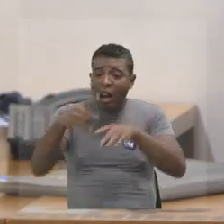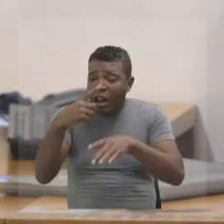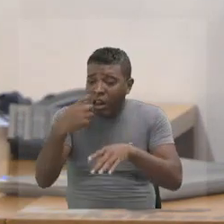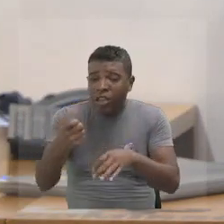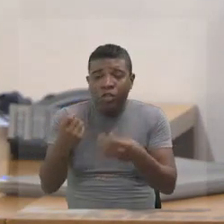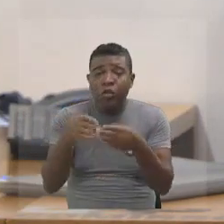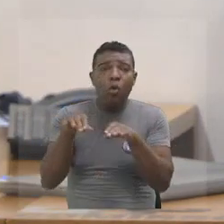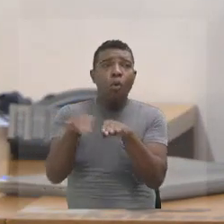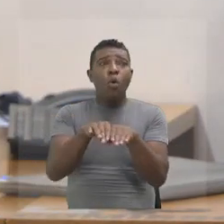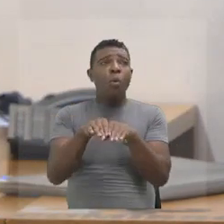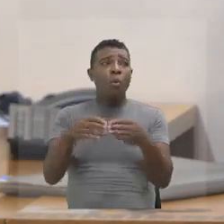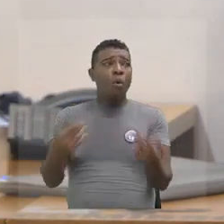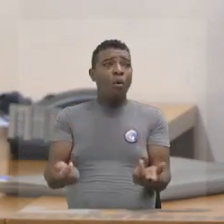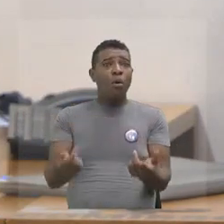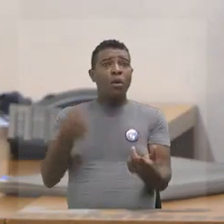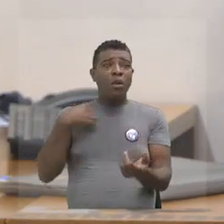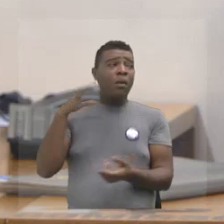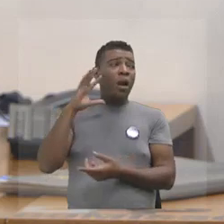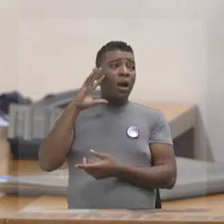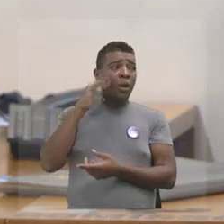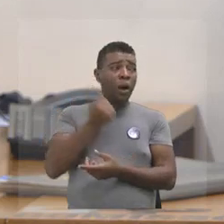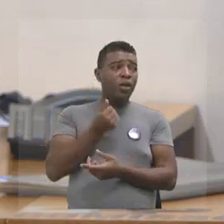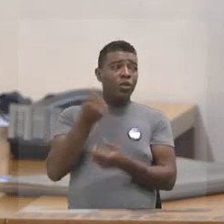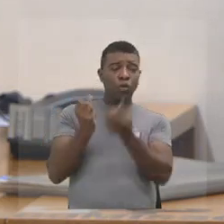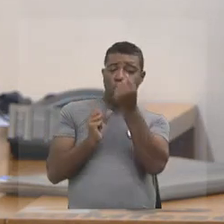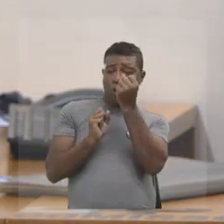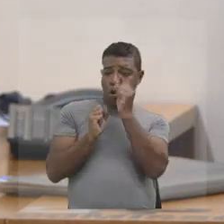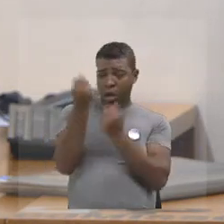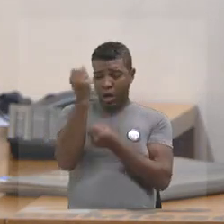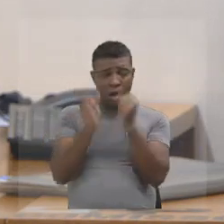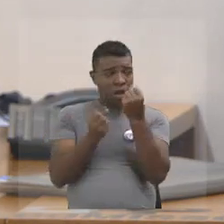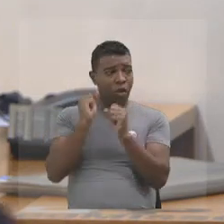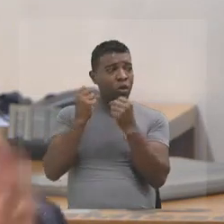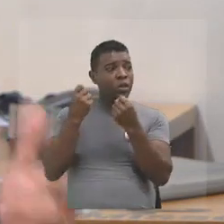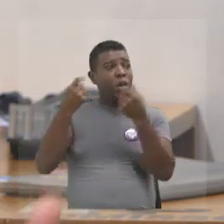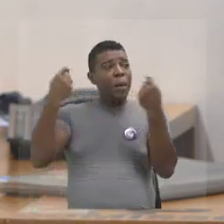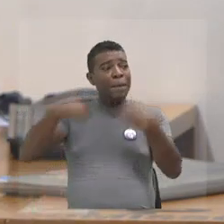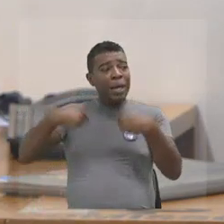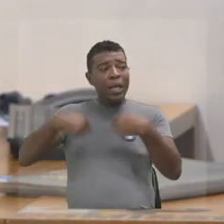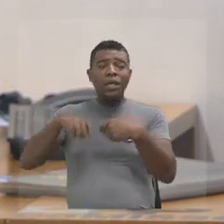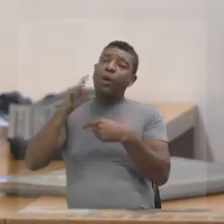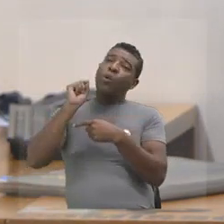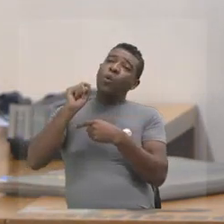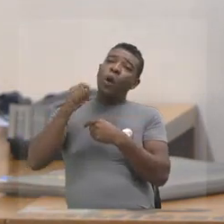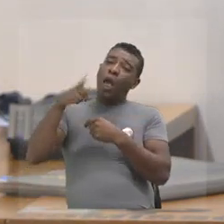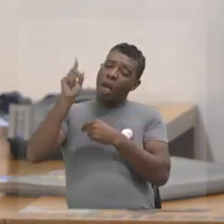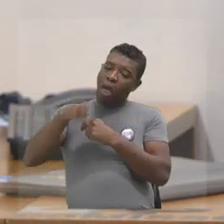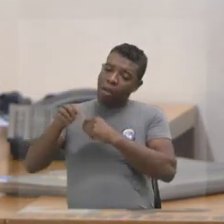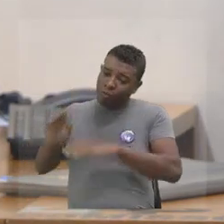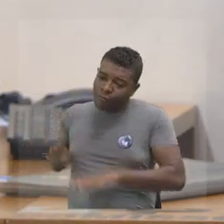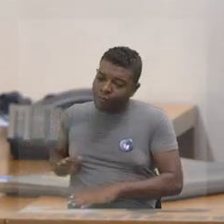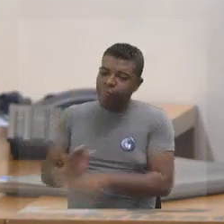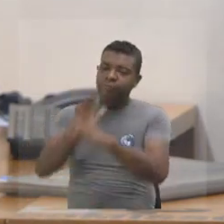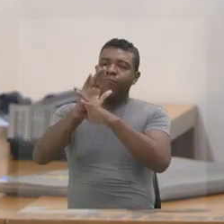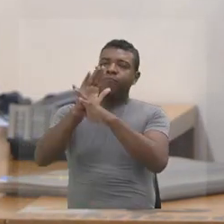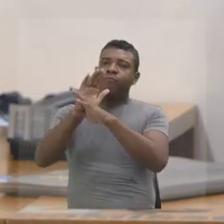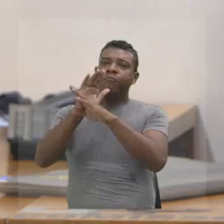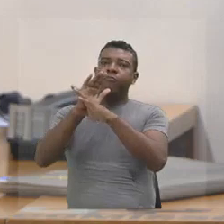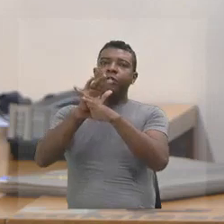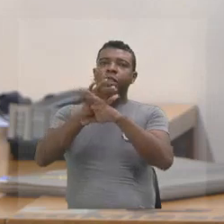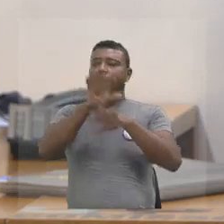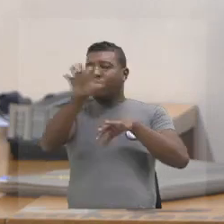acho que a indústria precisaria também sabe de colaborar né com recolhimento